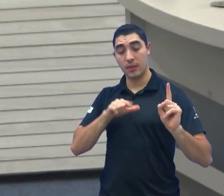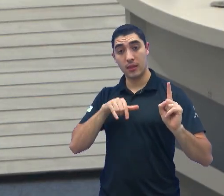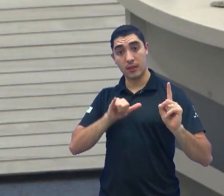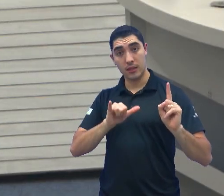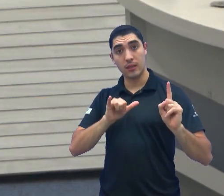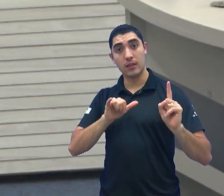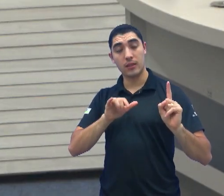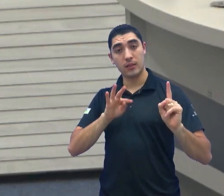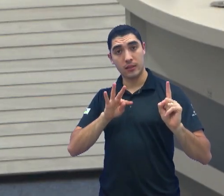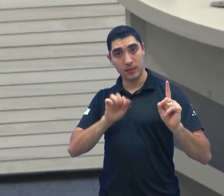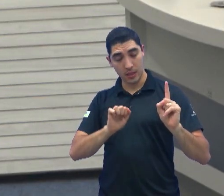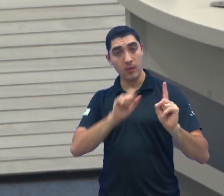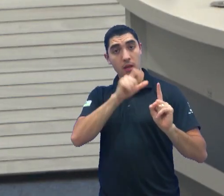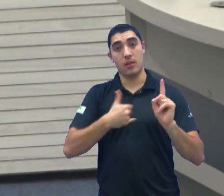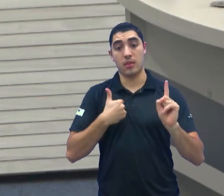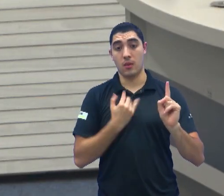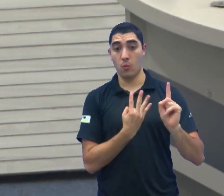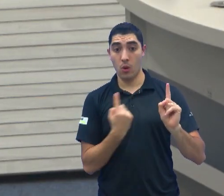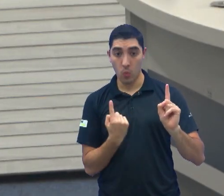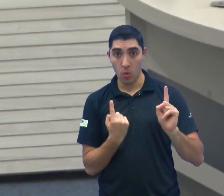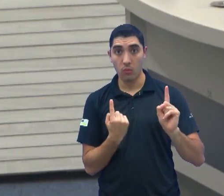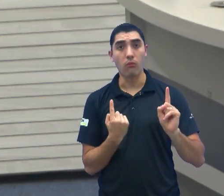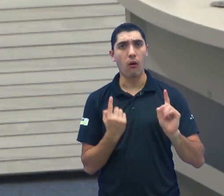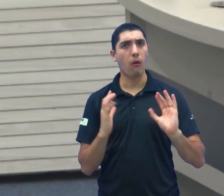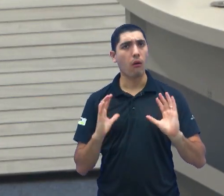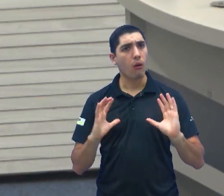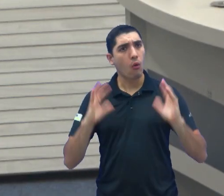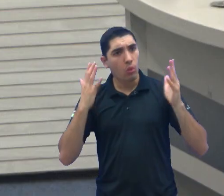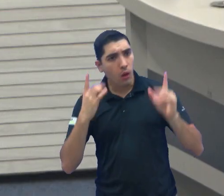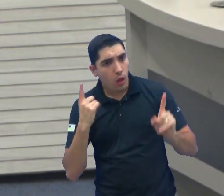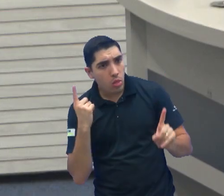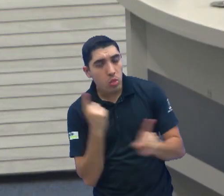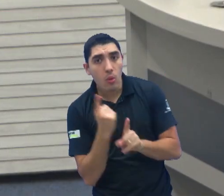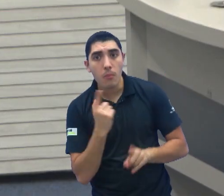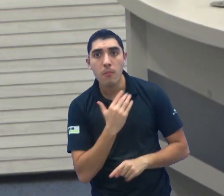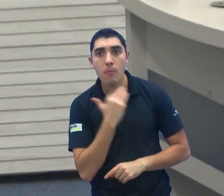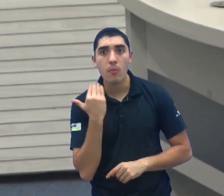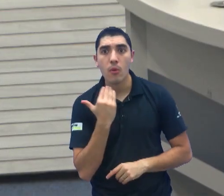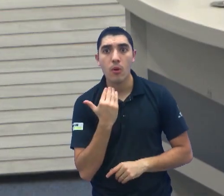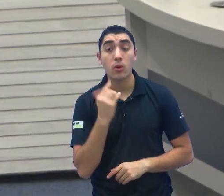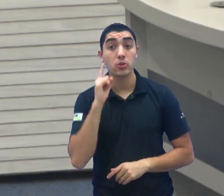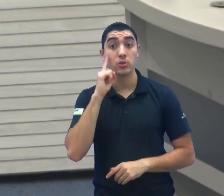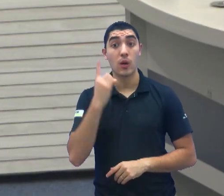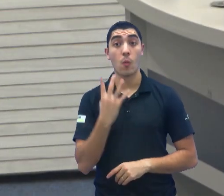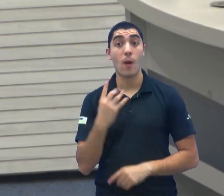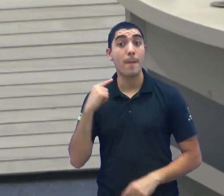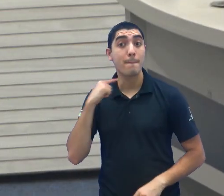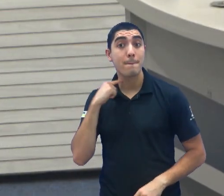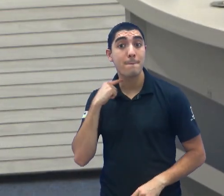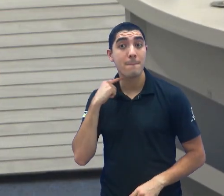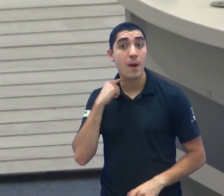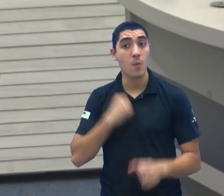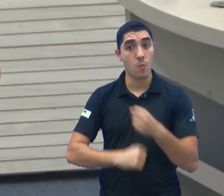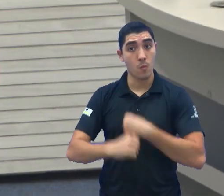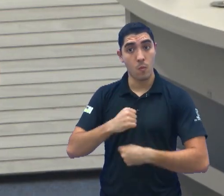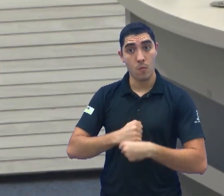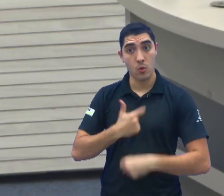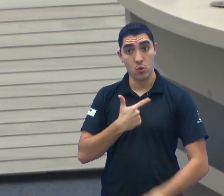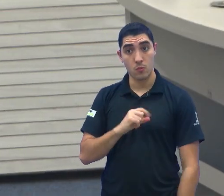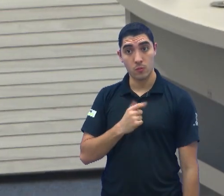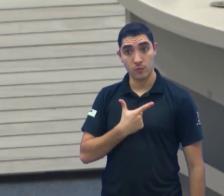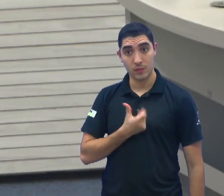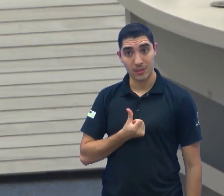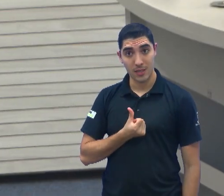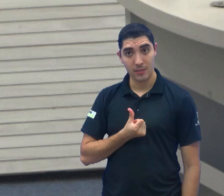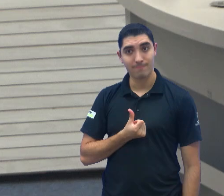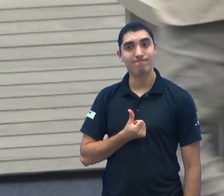41 anos, encontrada morta na noite do dia 4 de maio de 2026.